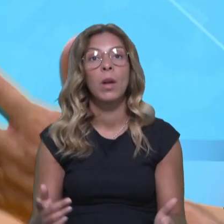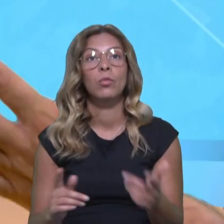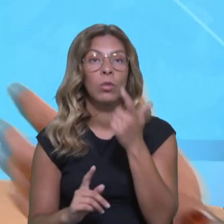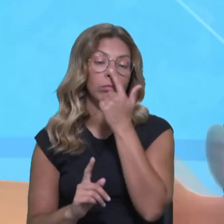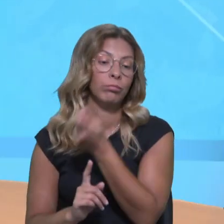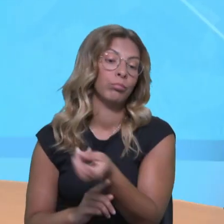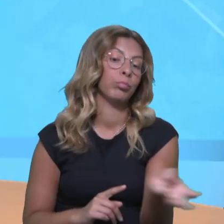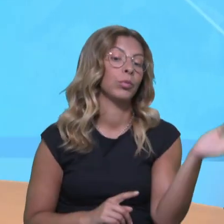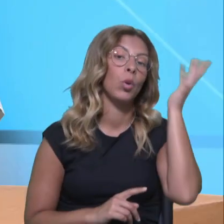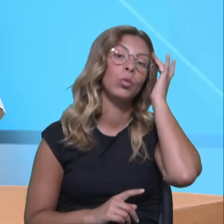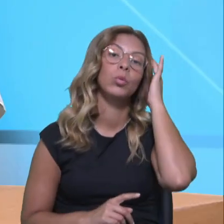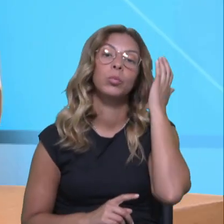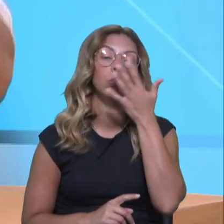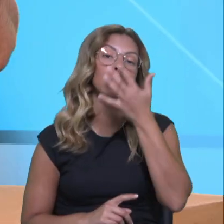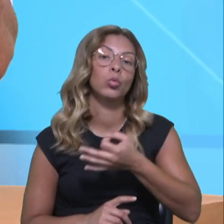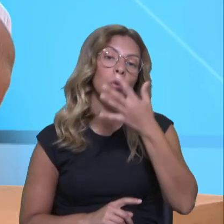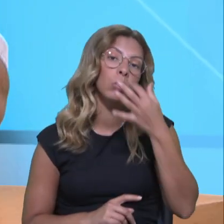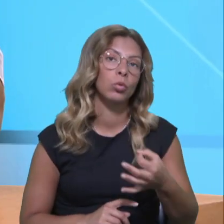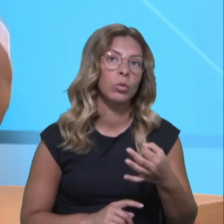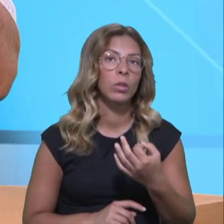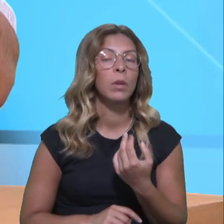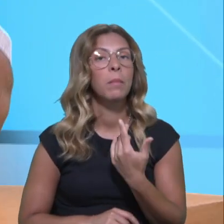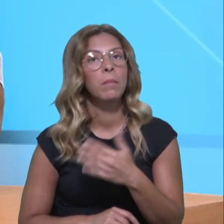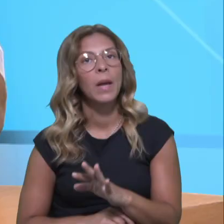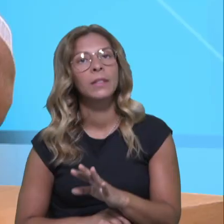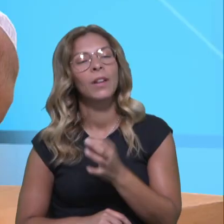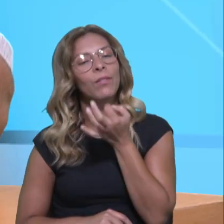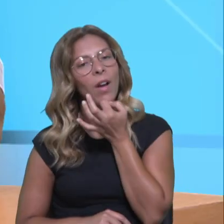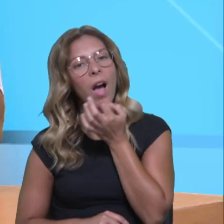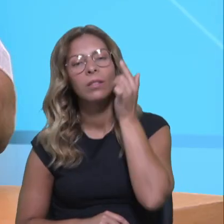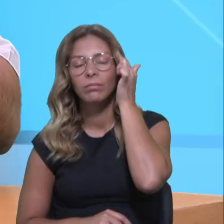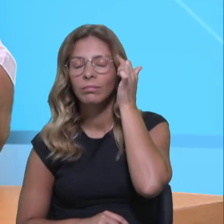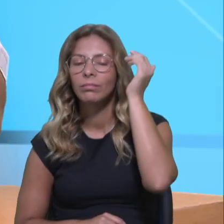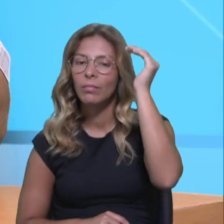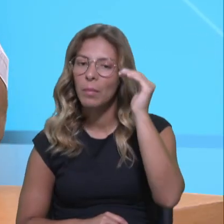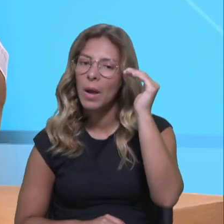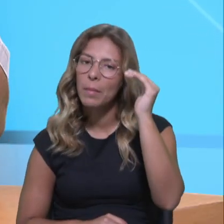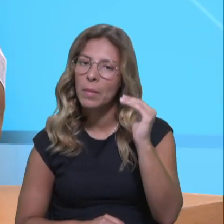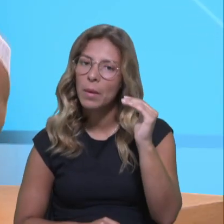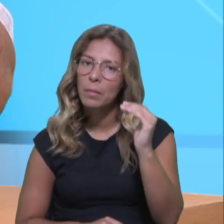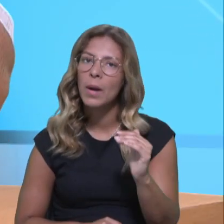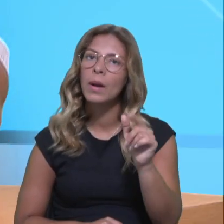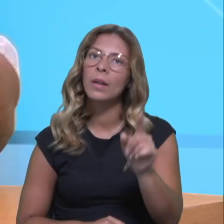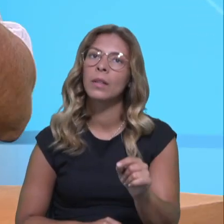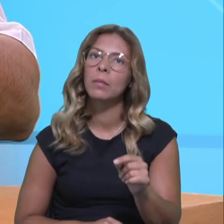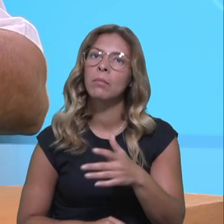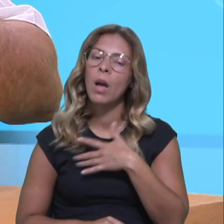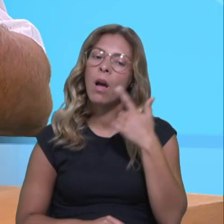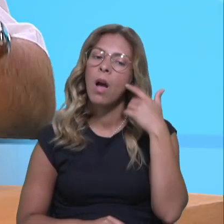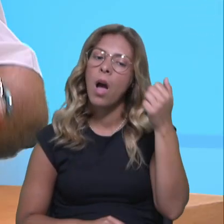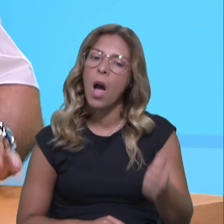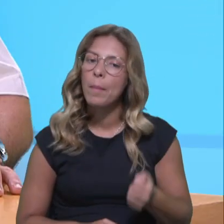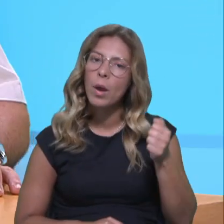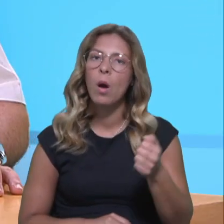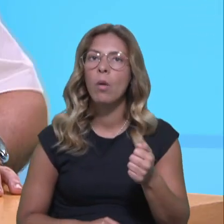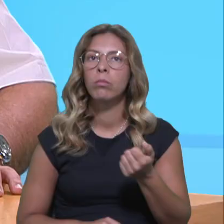Que possa Independentemente encontrar do na mundo, cidade. justamente. Esta bitola que vai baixando, e esta vontade de Abraão diz, Senhor, pode não haver 45,